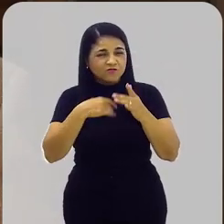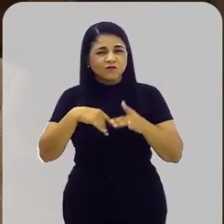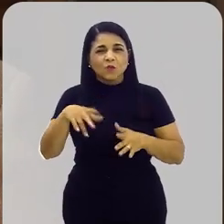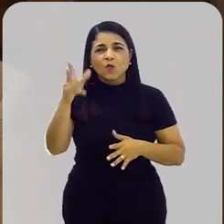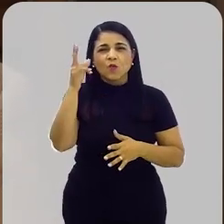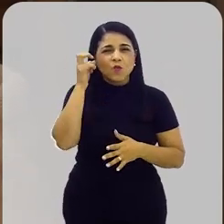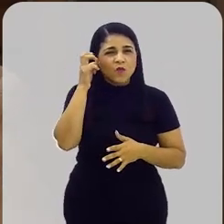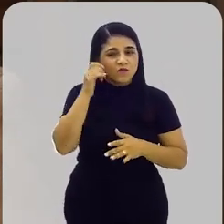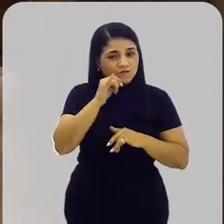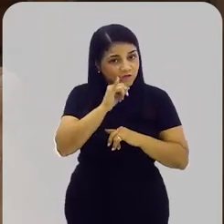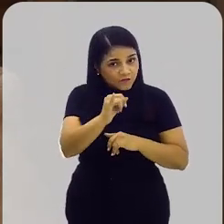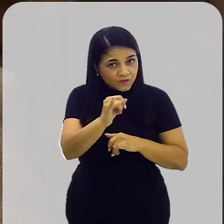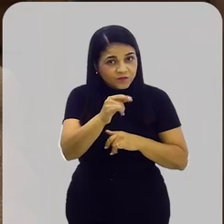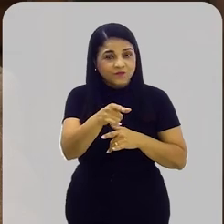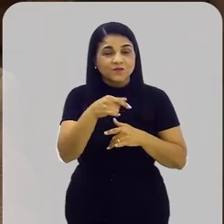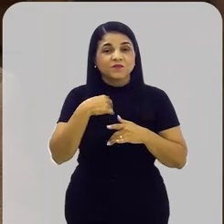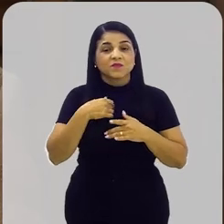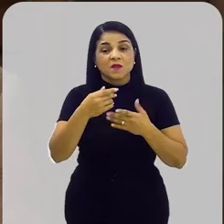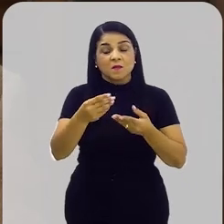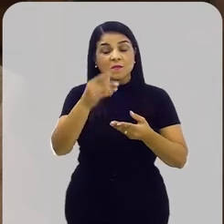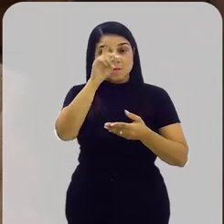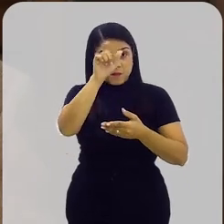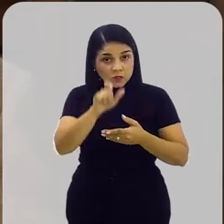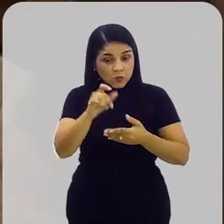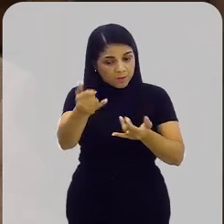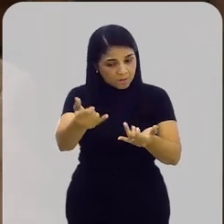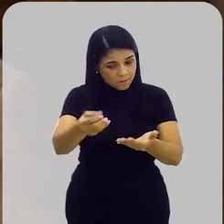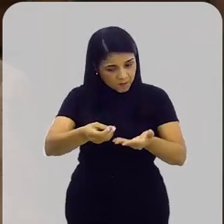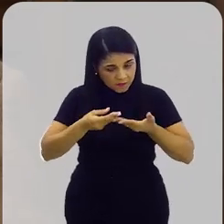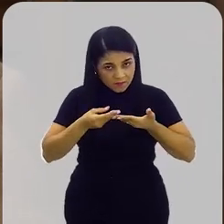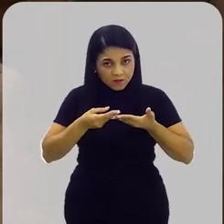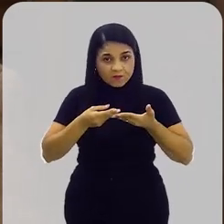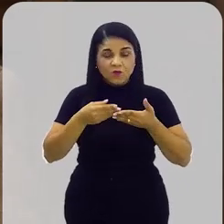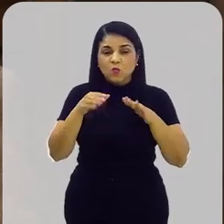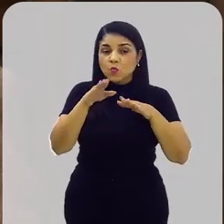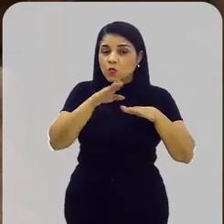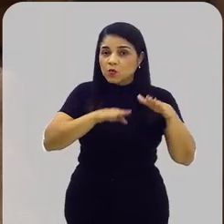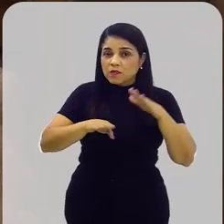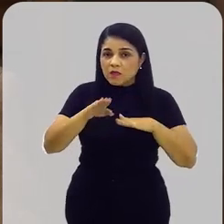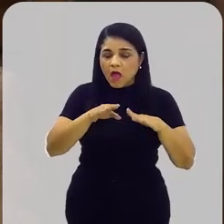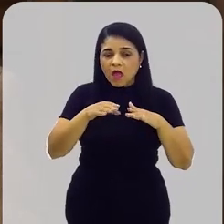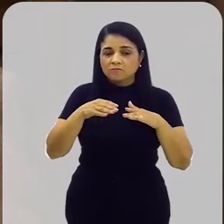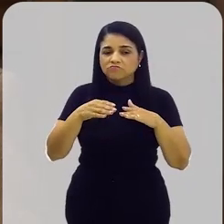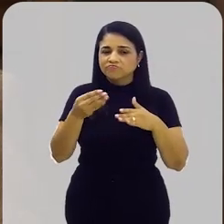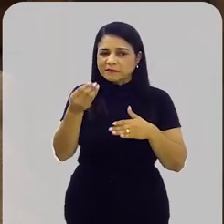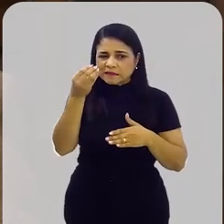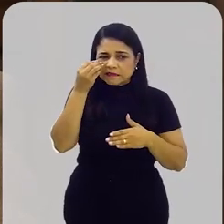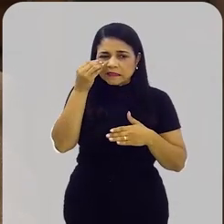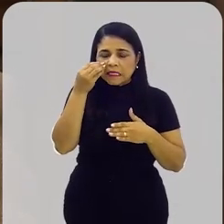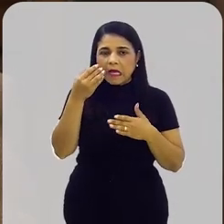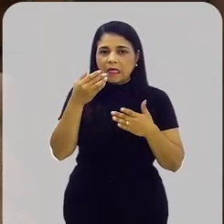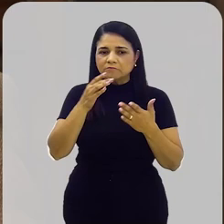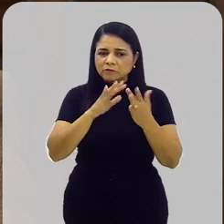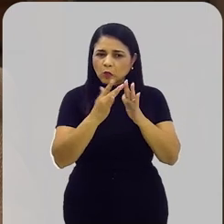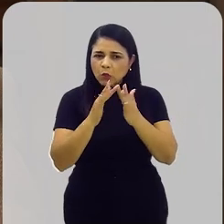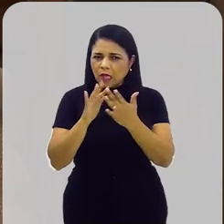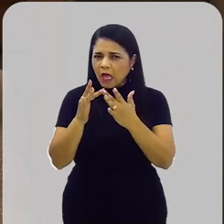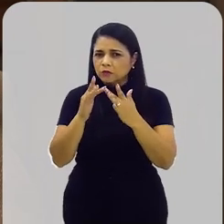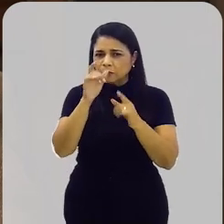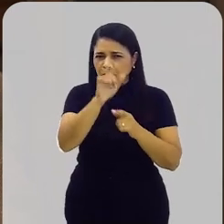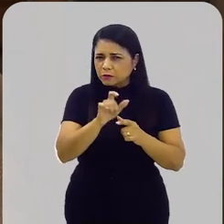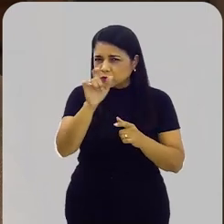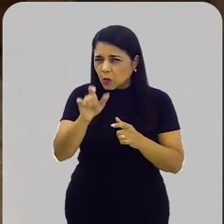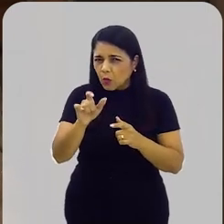que você ouvisse isso. Olha, diz a pessoa que mandou para mim: tome cuidado ao tentar reconstruir aproximações que